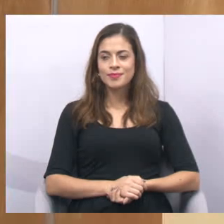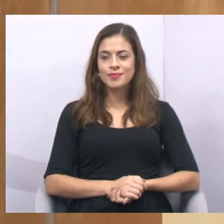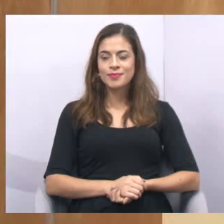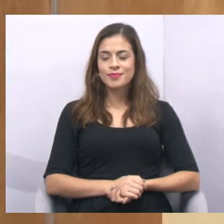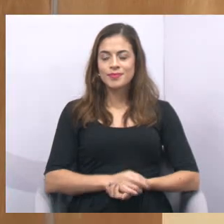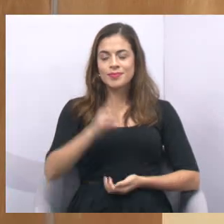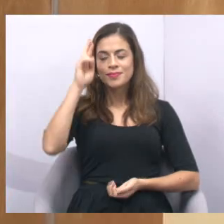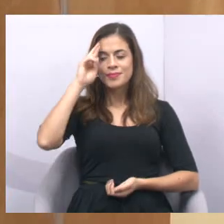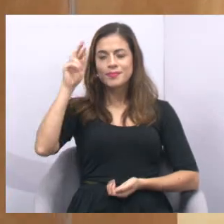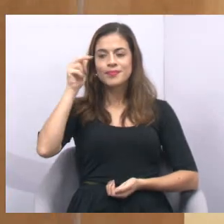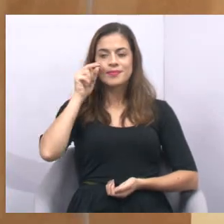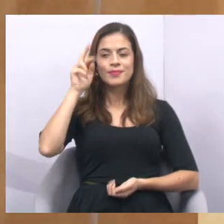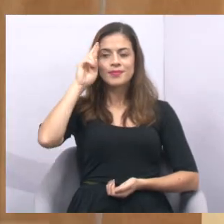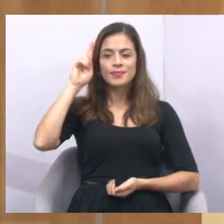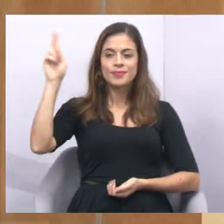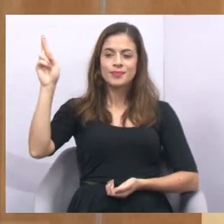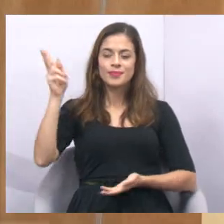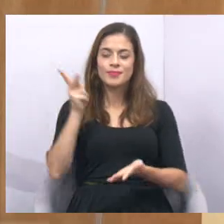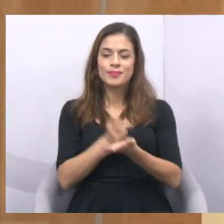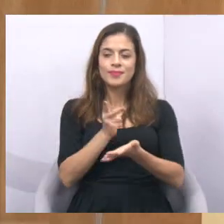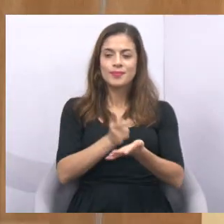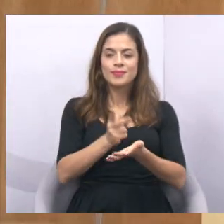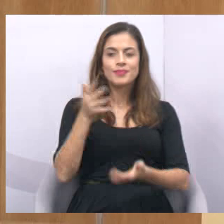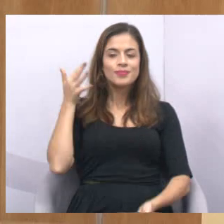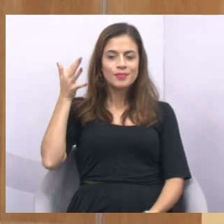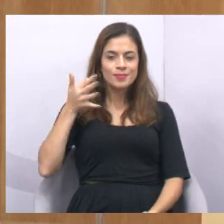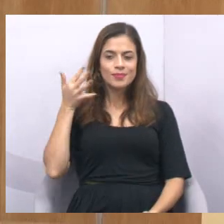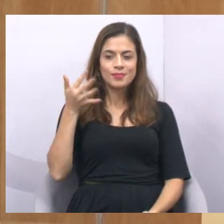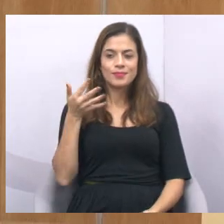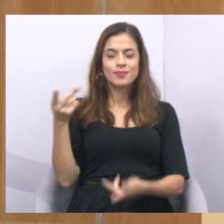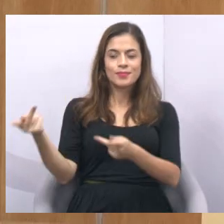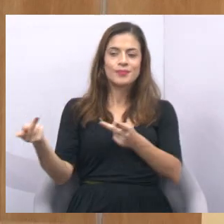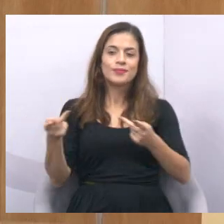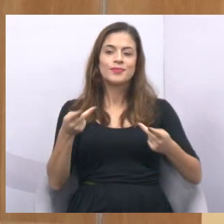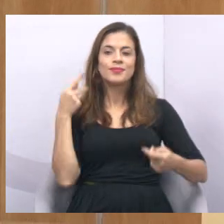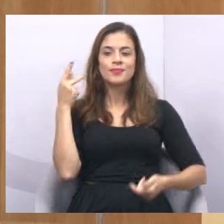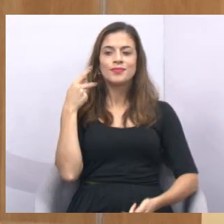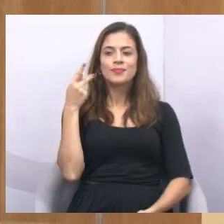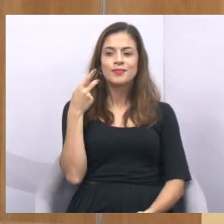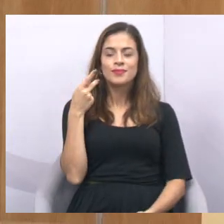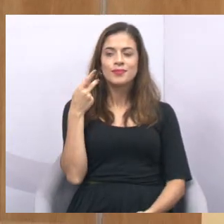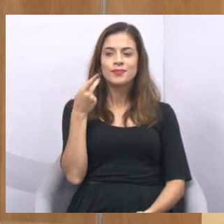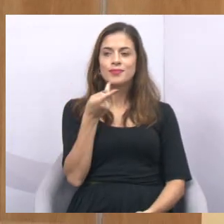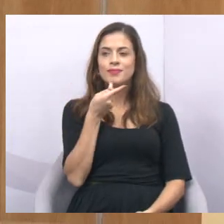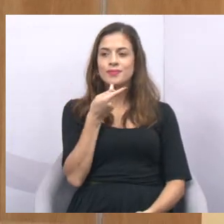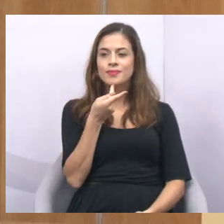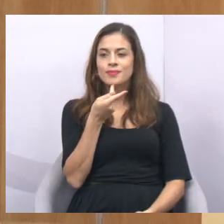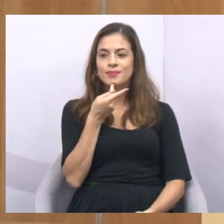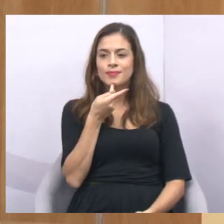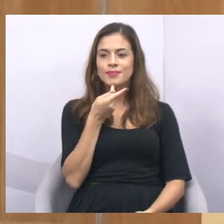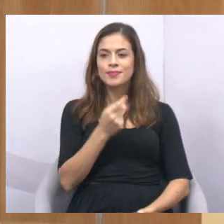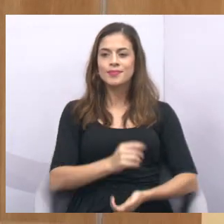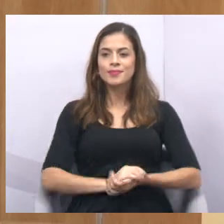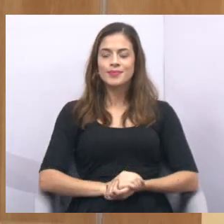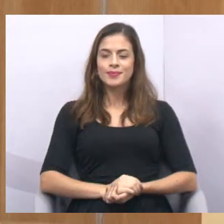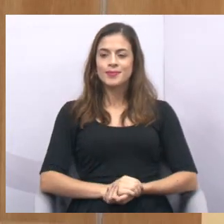Senhoras e senhores, continuando com a nossa fase dos discursos, convidamos agora o nosso vereador Hernani Barreto.